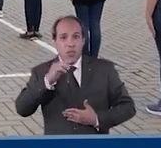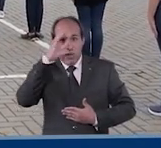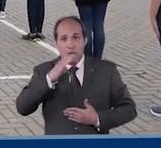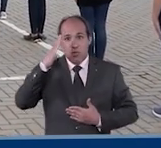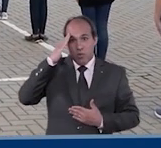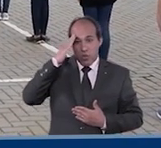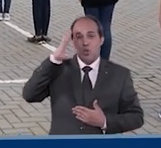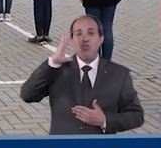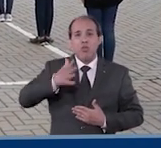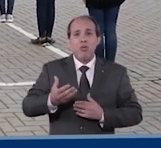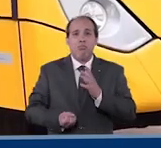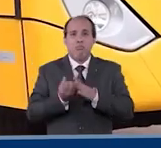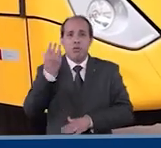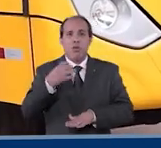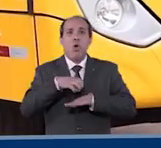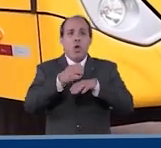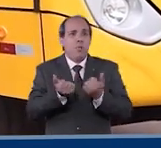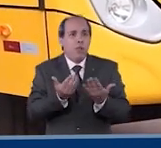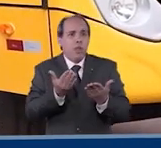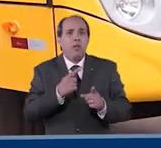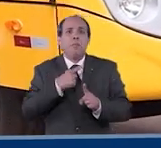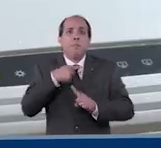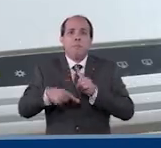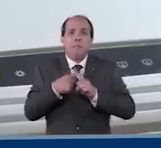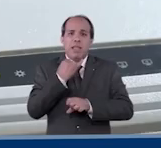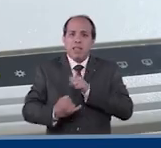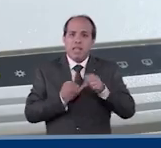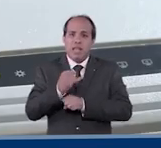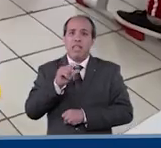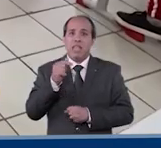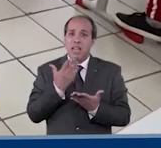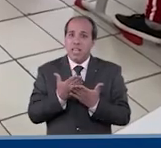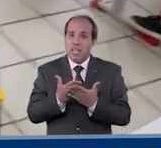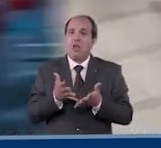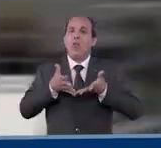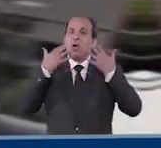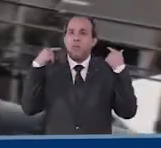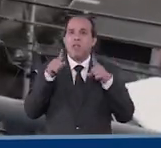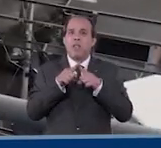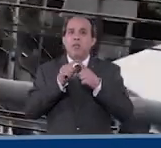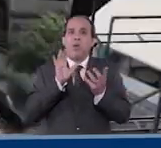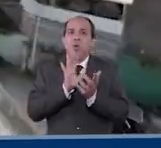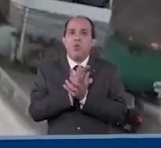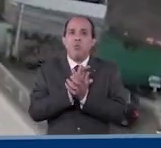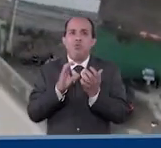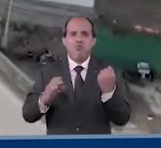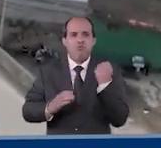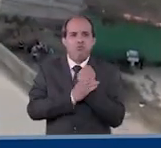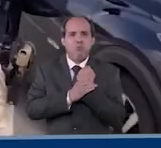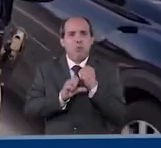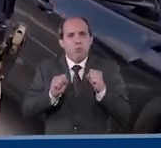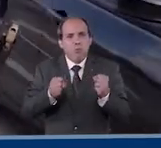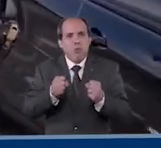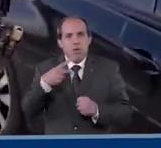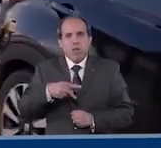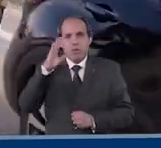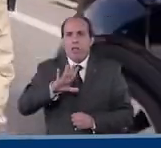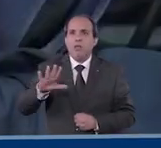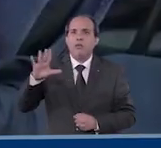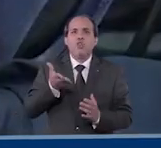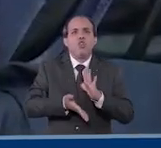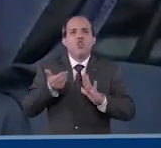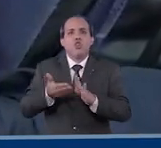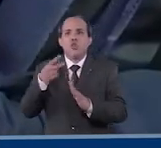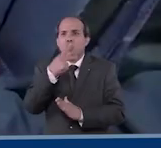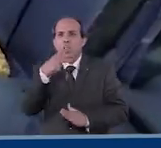7 escolas cívico-militares implementadas, ônibus entregues e internet em sala de aula. E as forças de segurança federais tiraram